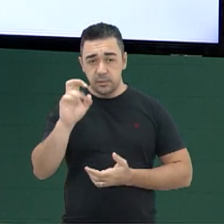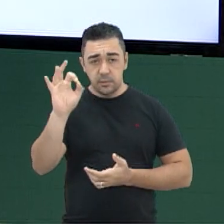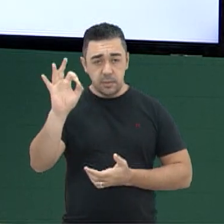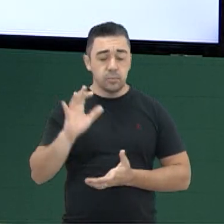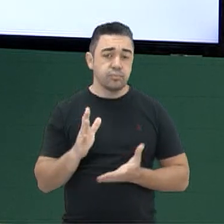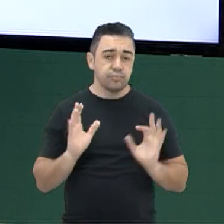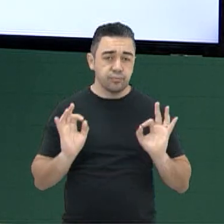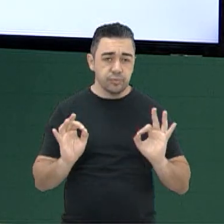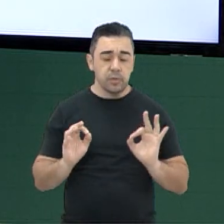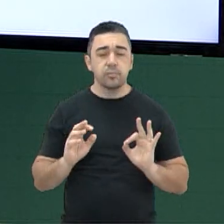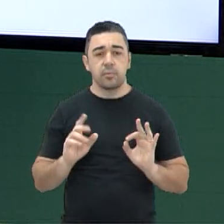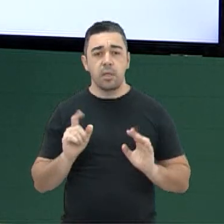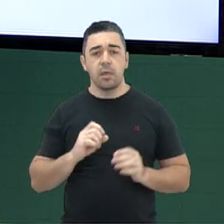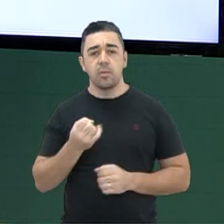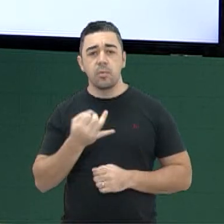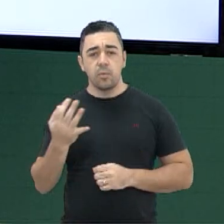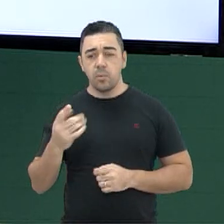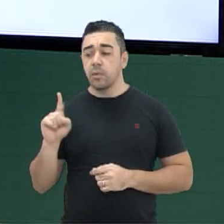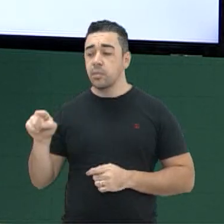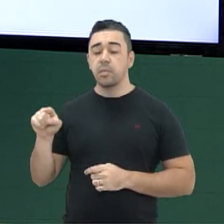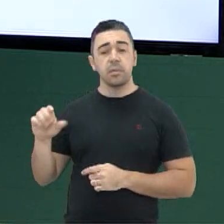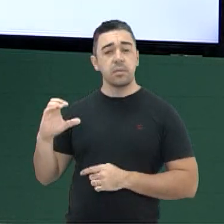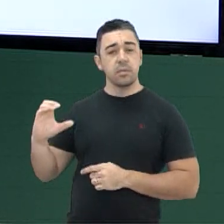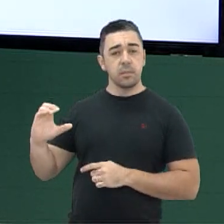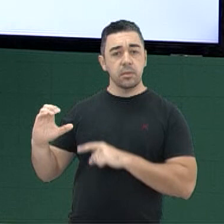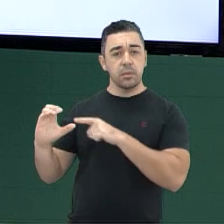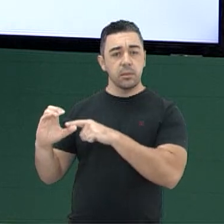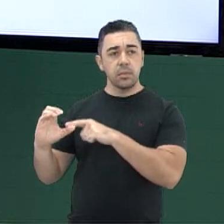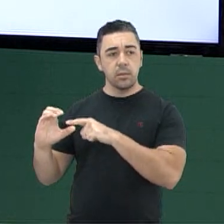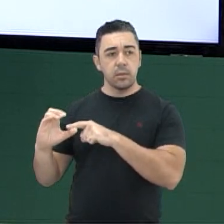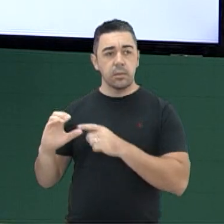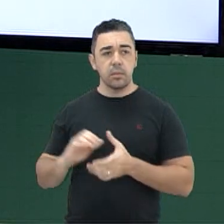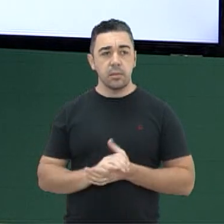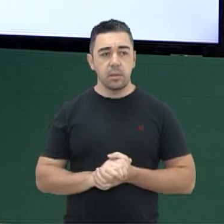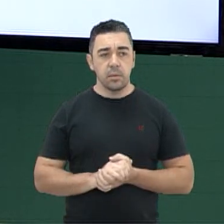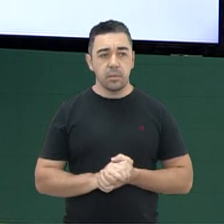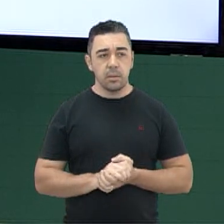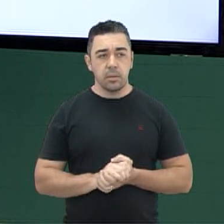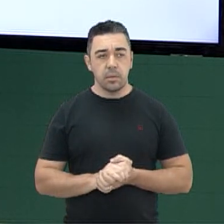graus é o valor do ângulo interno do triângulo